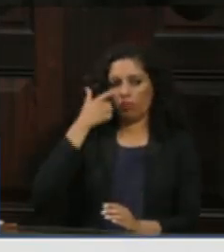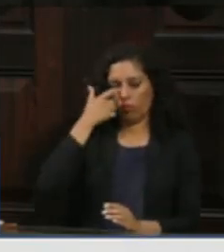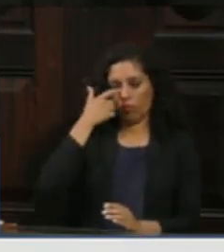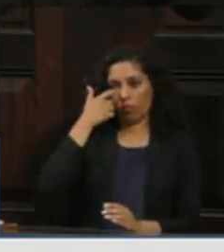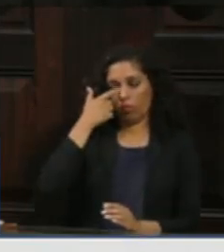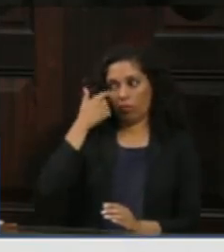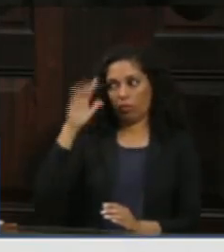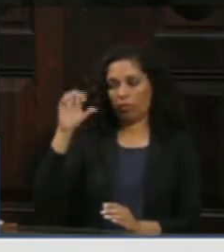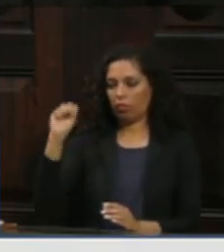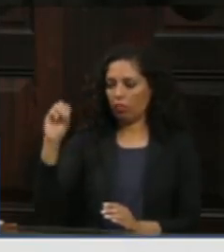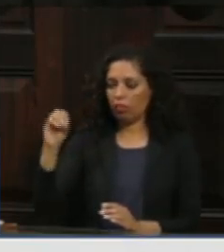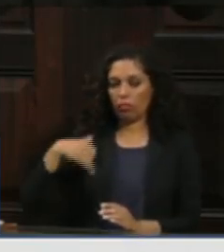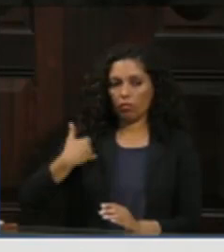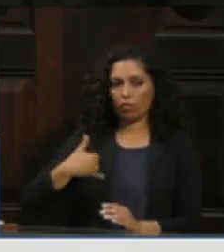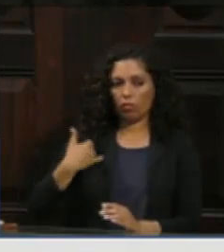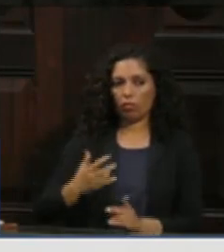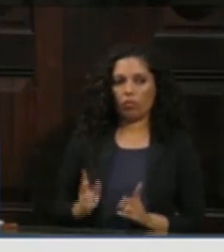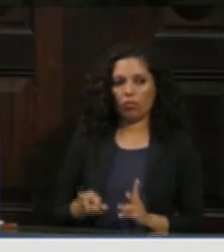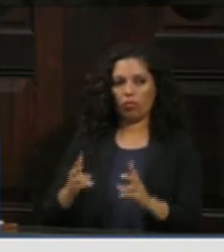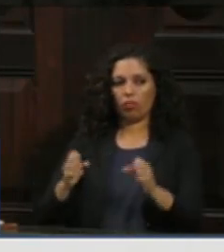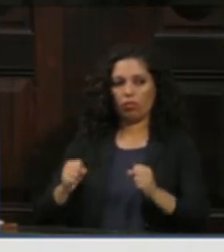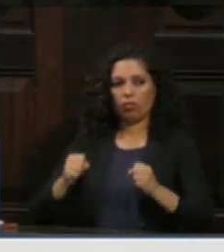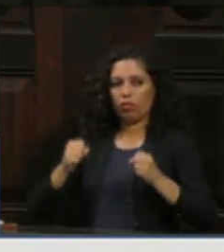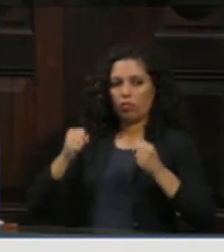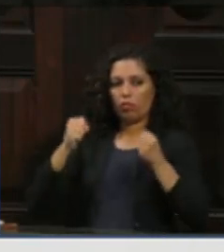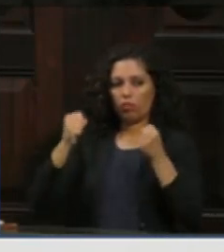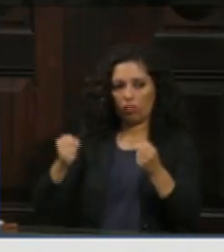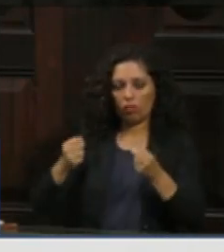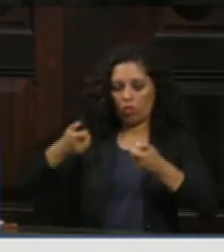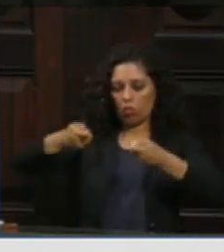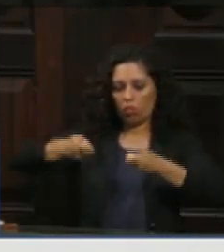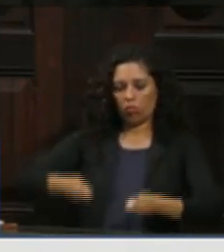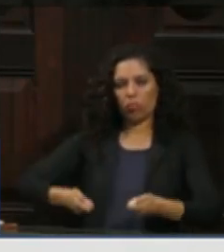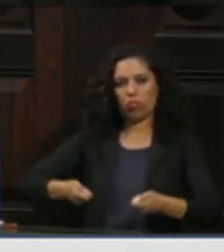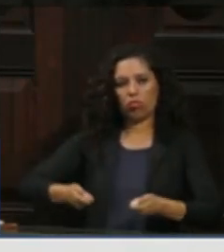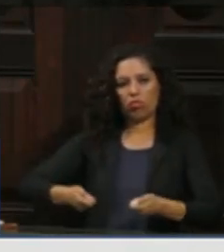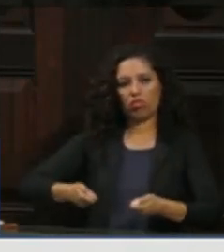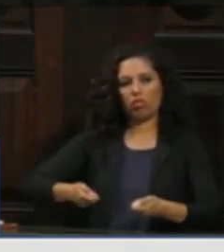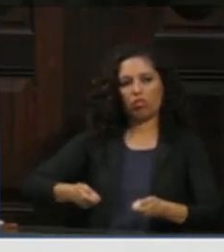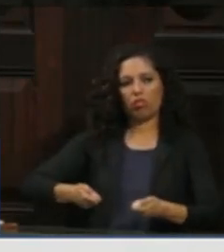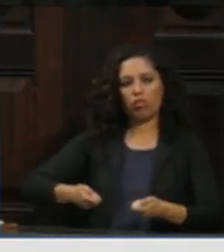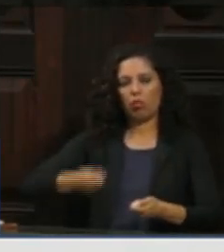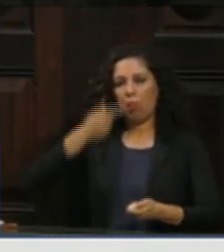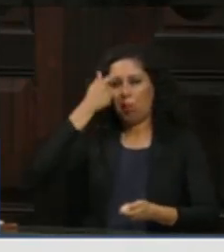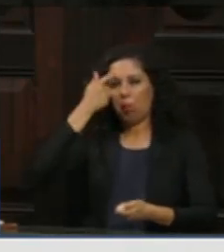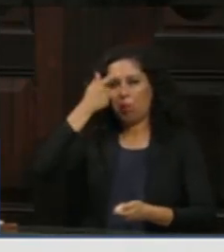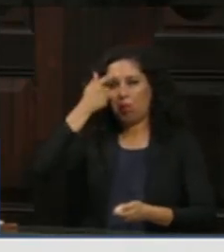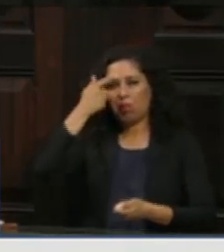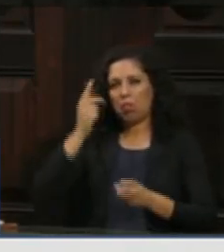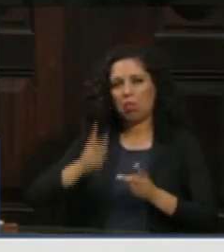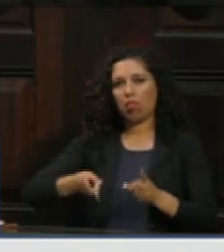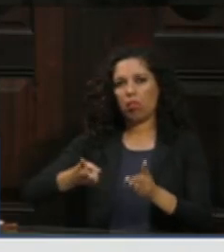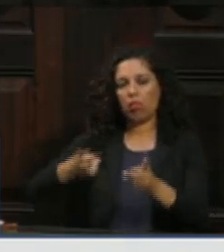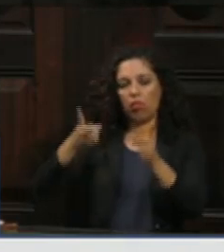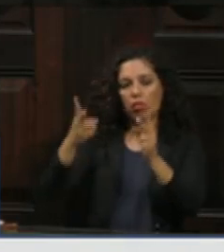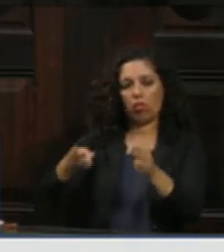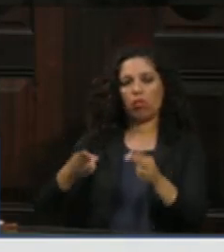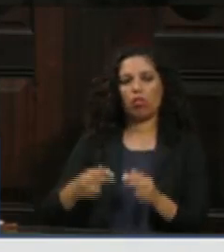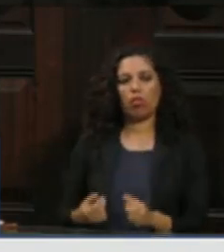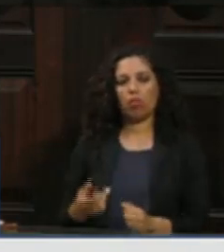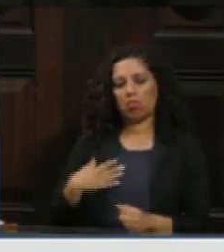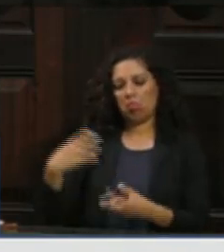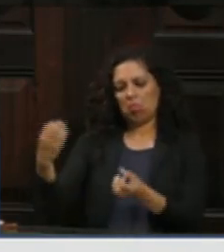Eu queria aproveitar, senhor presidente dos trabalhos desta sessão, eu queria aproveitar a oportunidade,